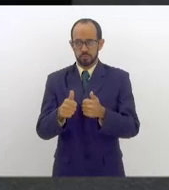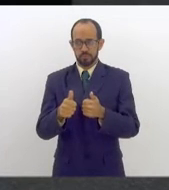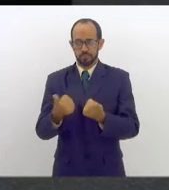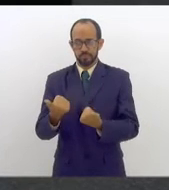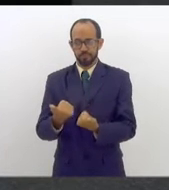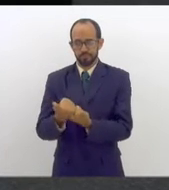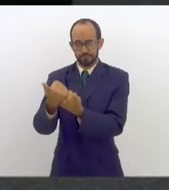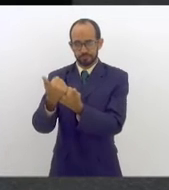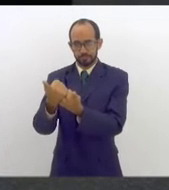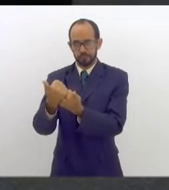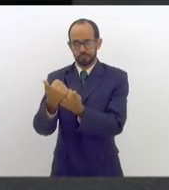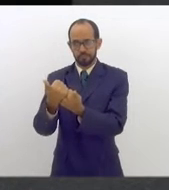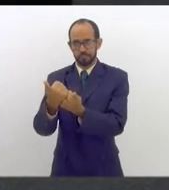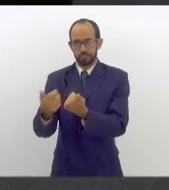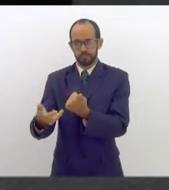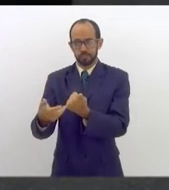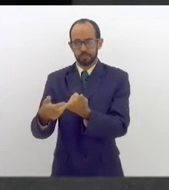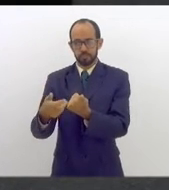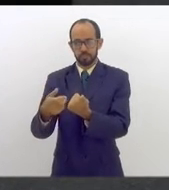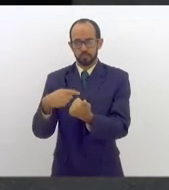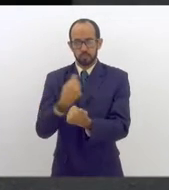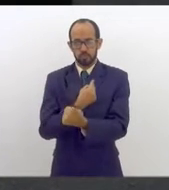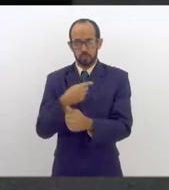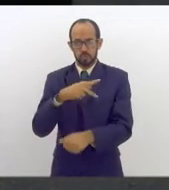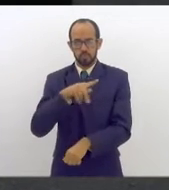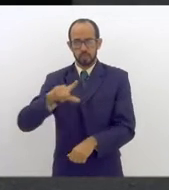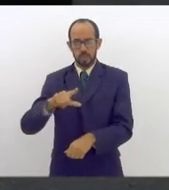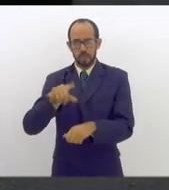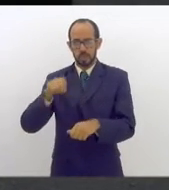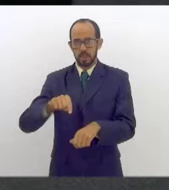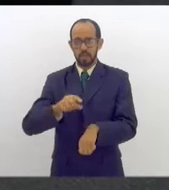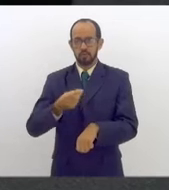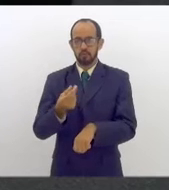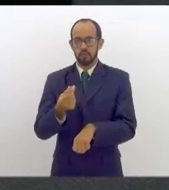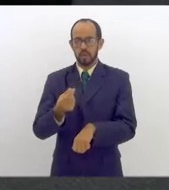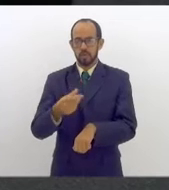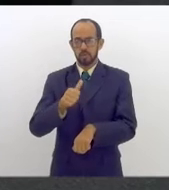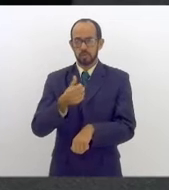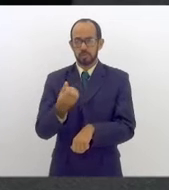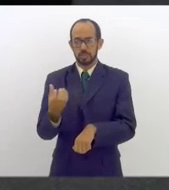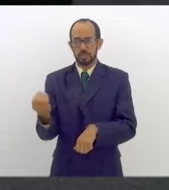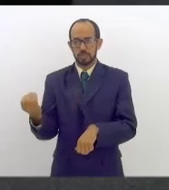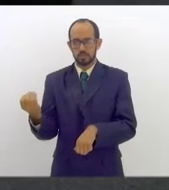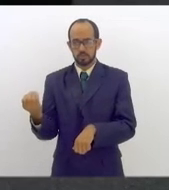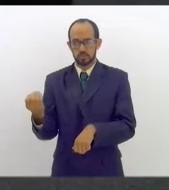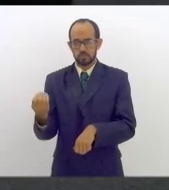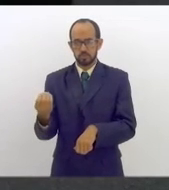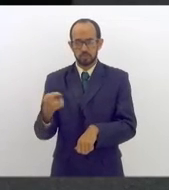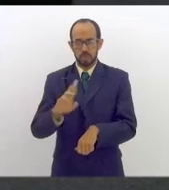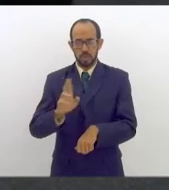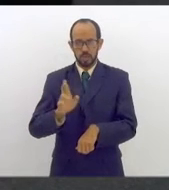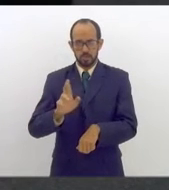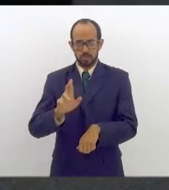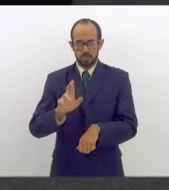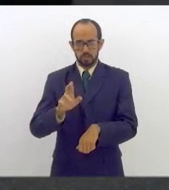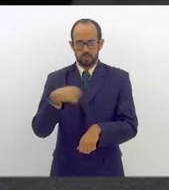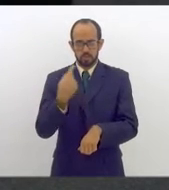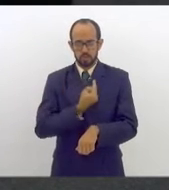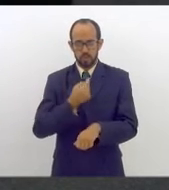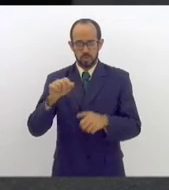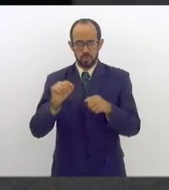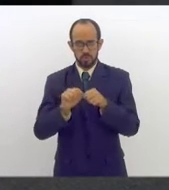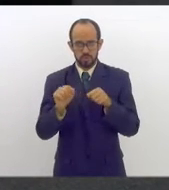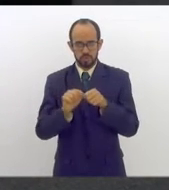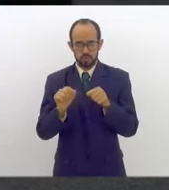auxílio identificado no nosso projeto era no valor de R$ 600. Nós